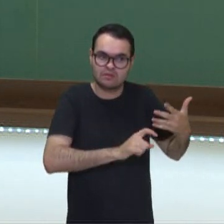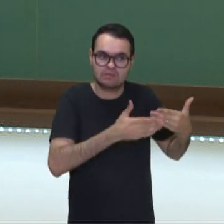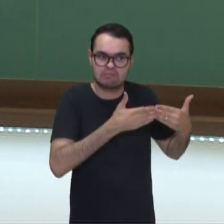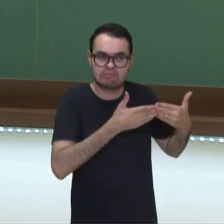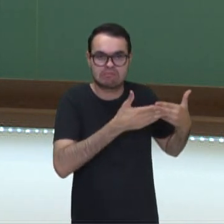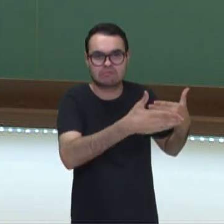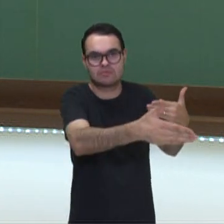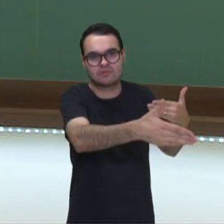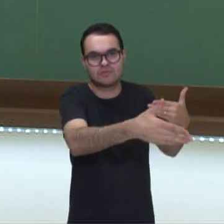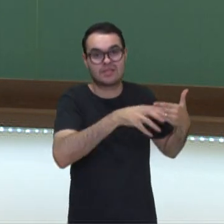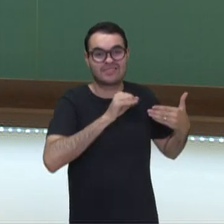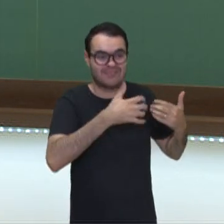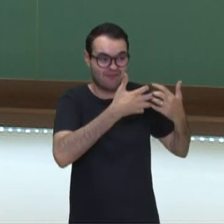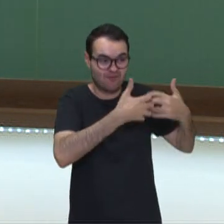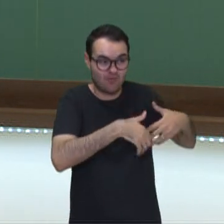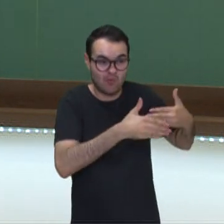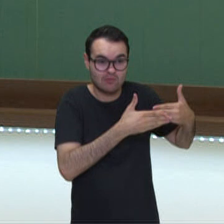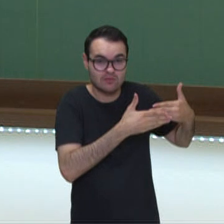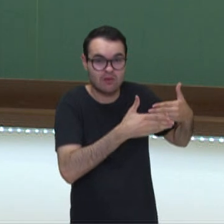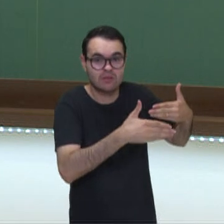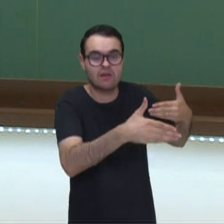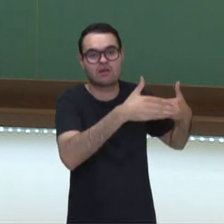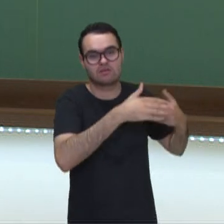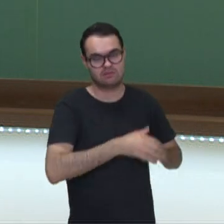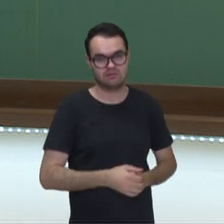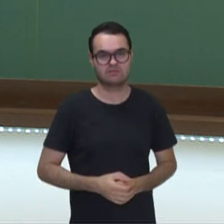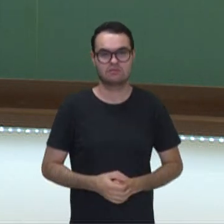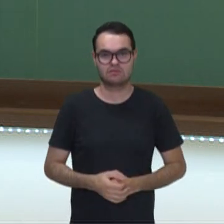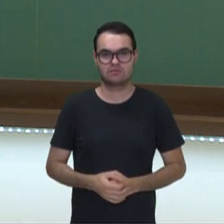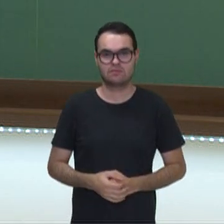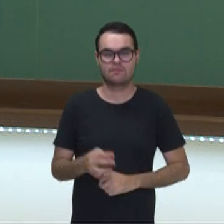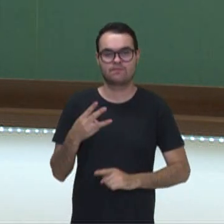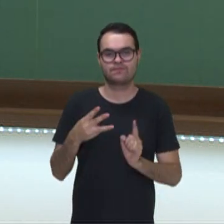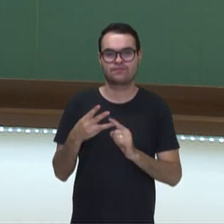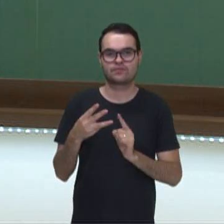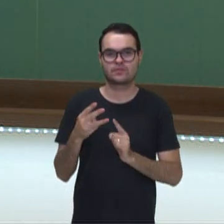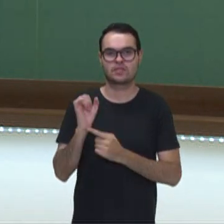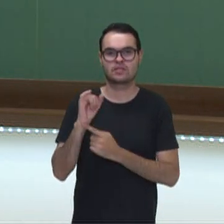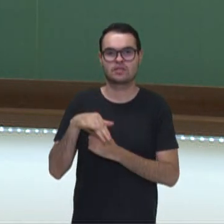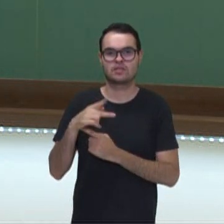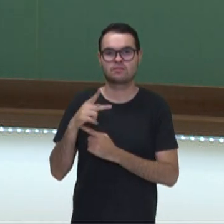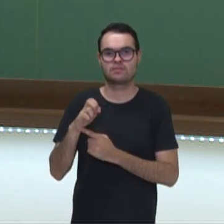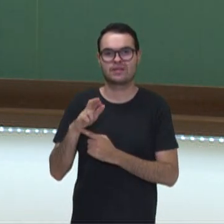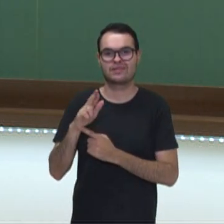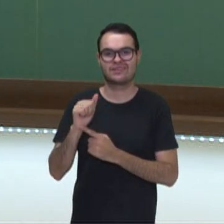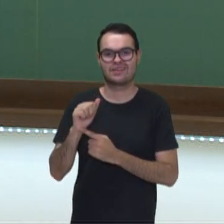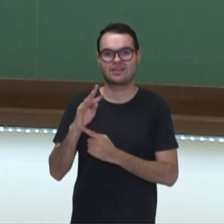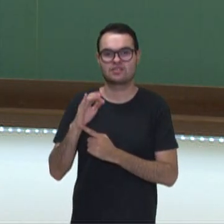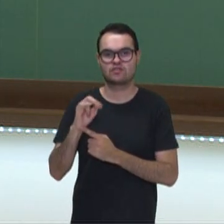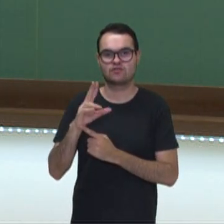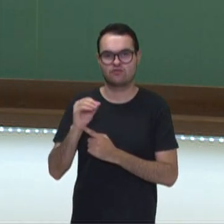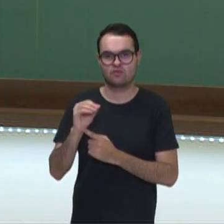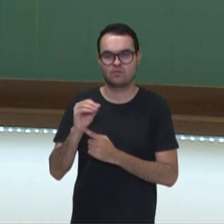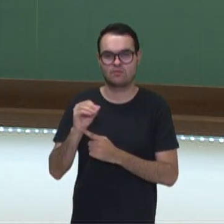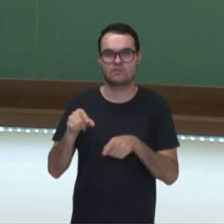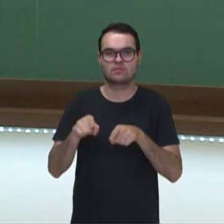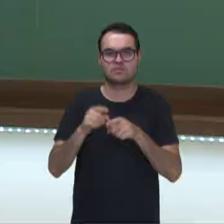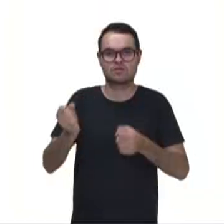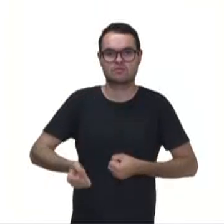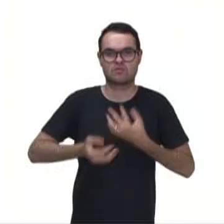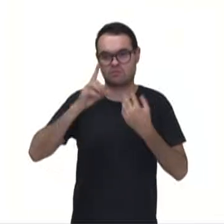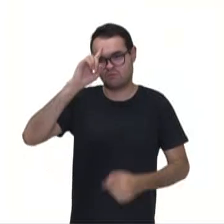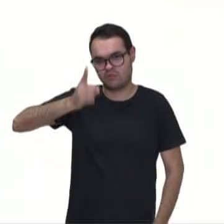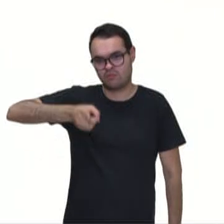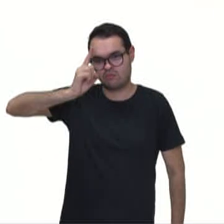né? Se funcionasse. E finalmente o imperativo, também chamado de injuntivo, que exprime